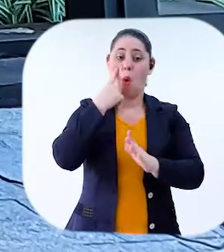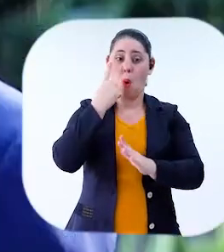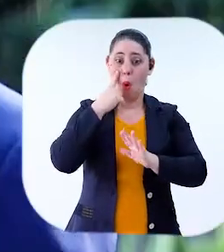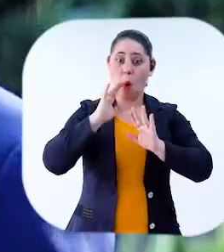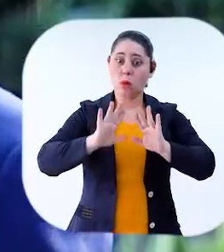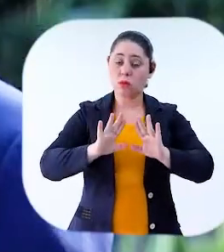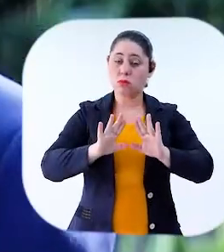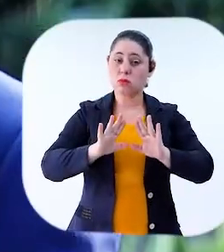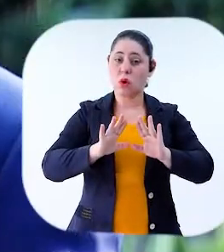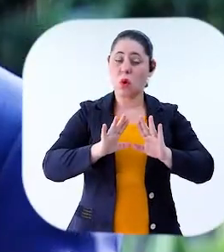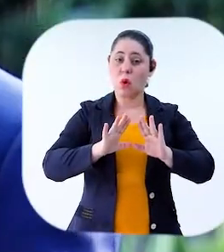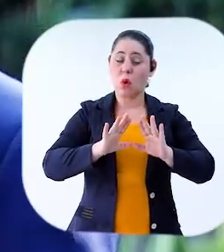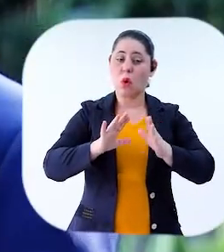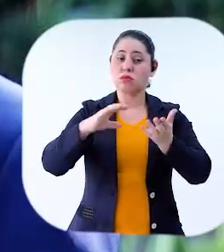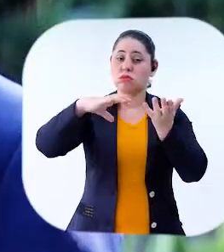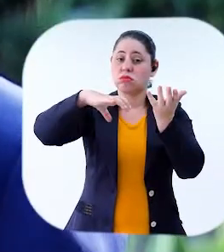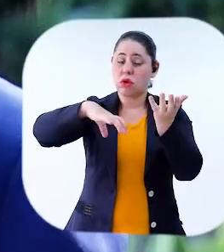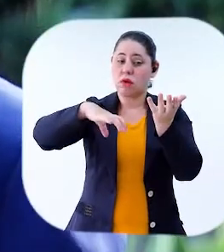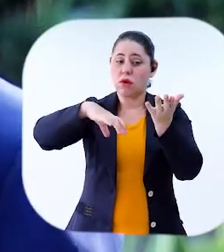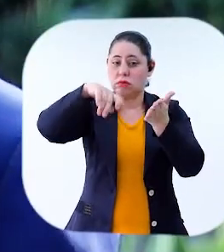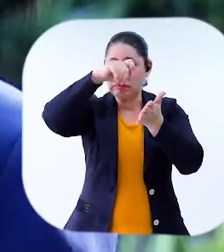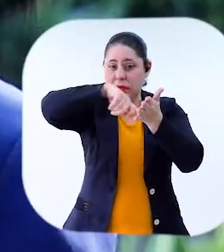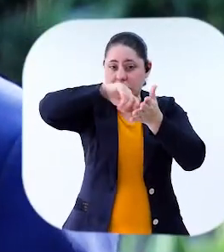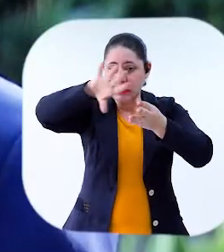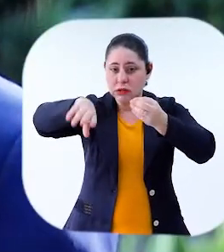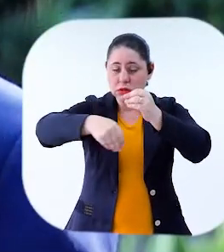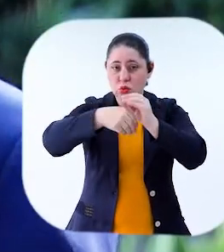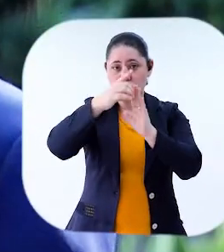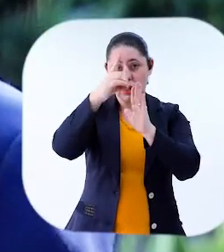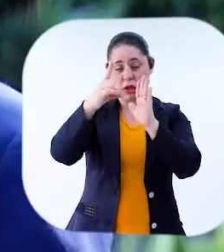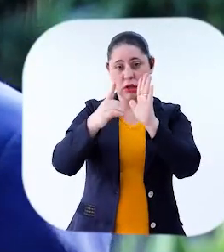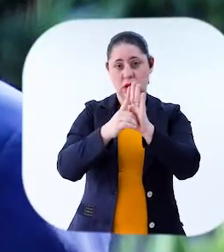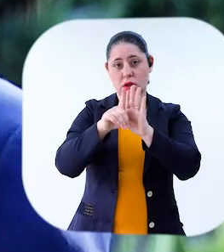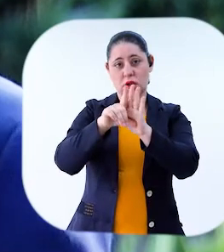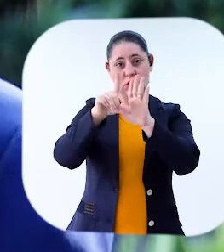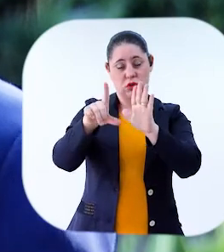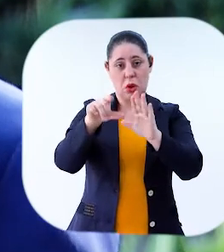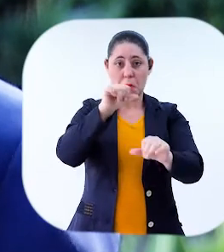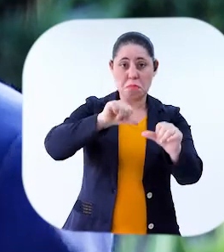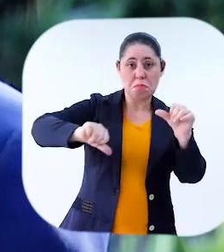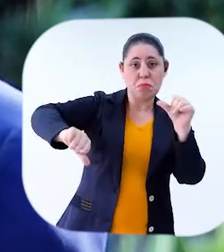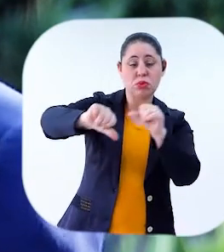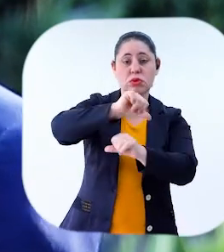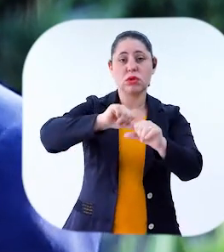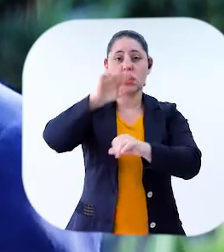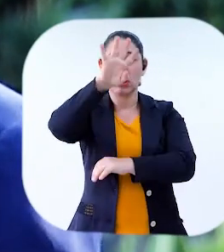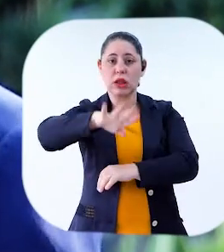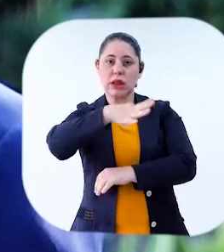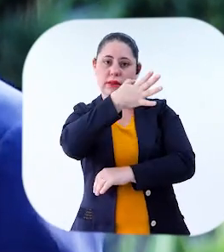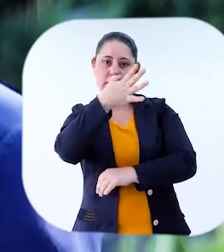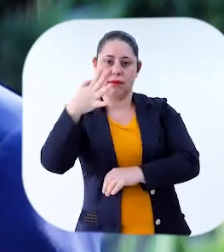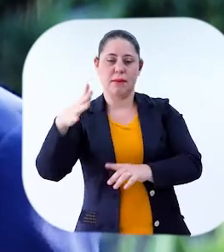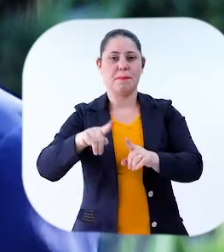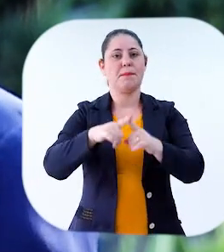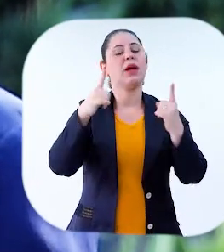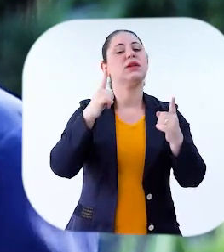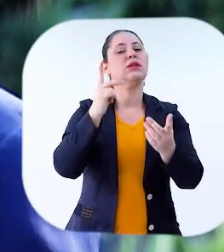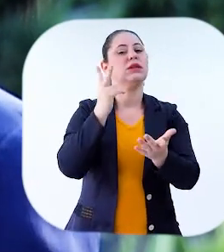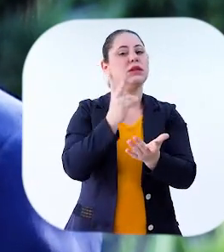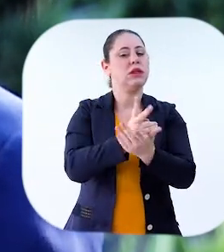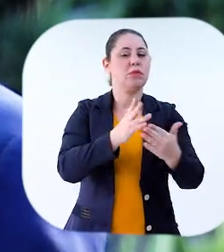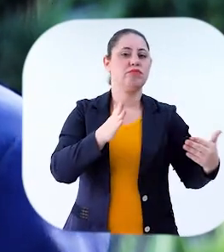seguinte: olha, Congresso Nacional, vamos editar aqui um decreto legislativo tratando sobre a mudança das datas, mas